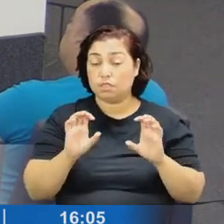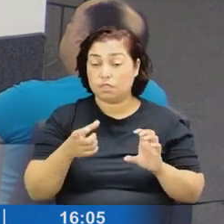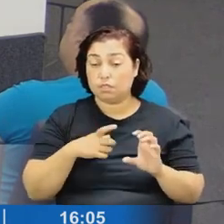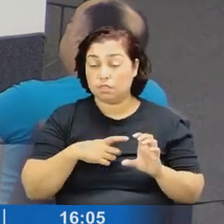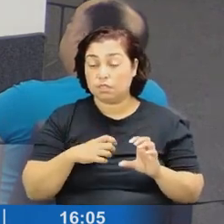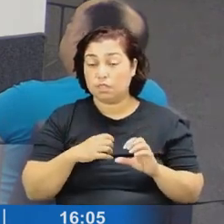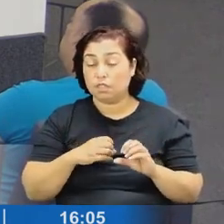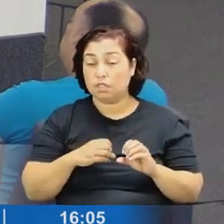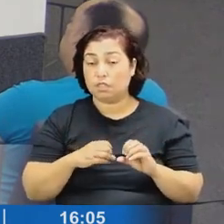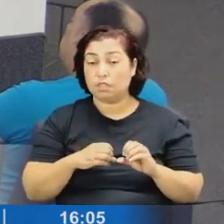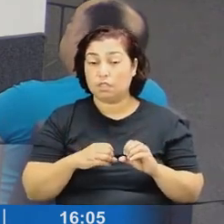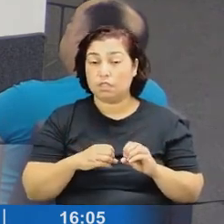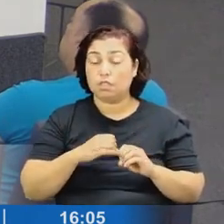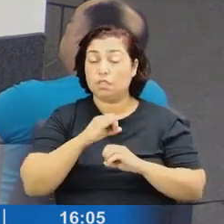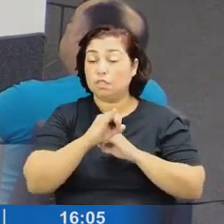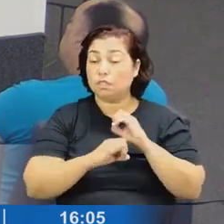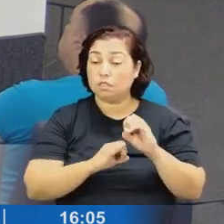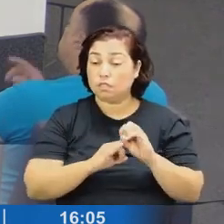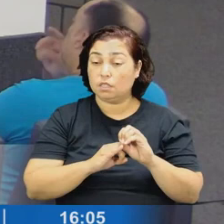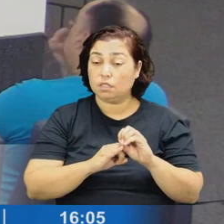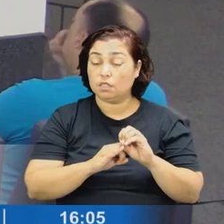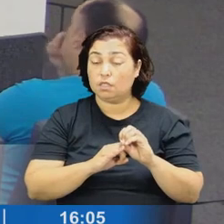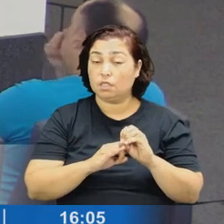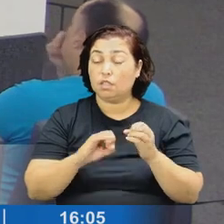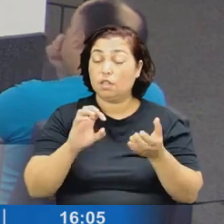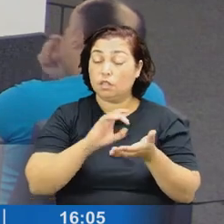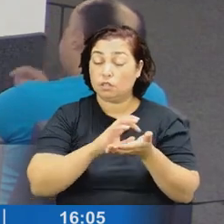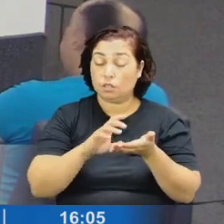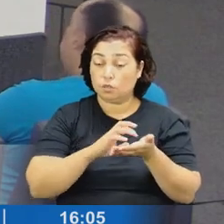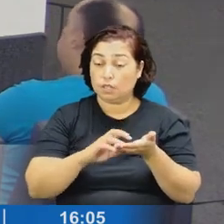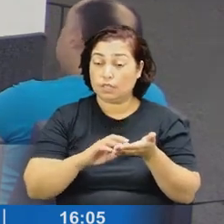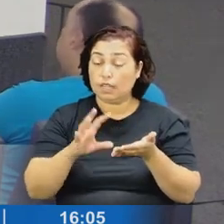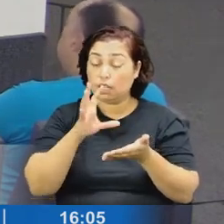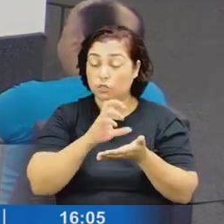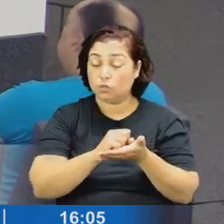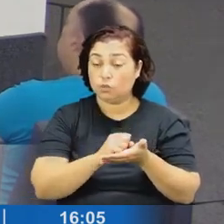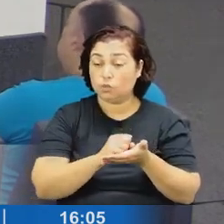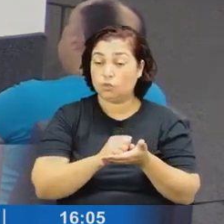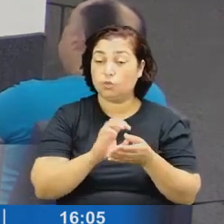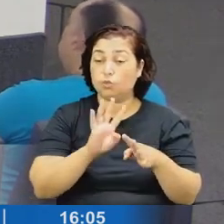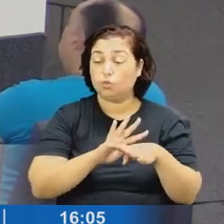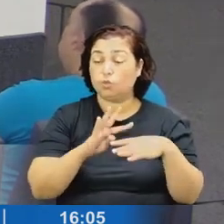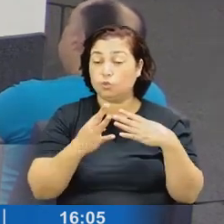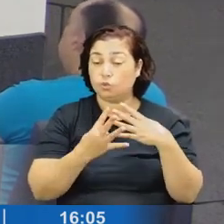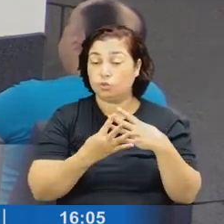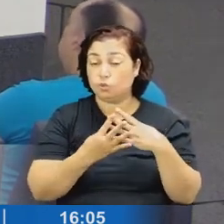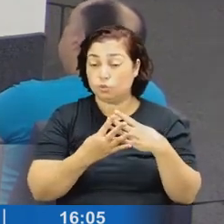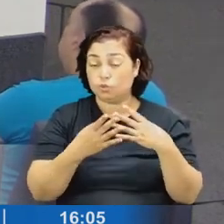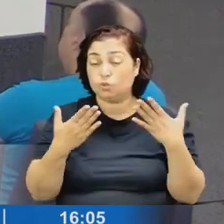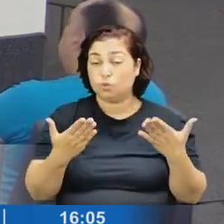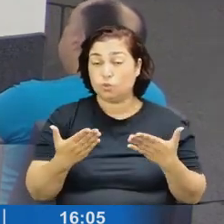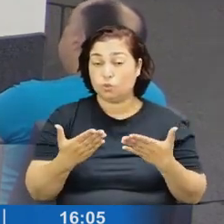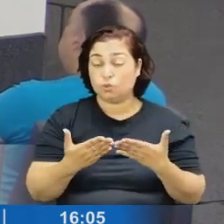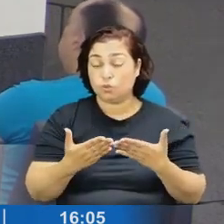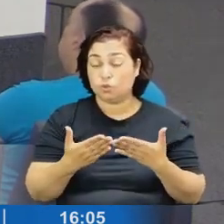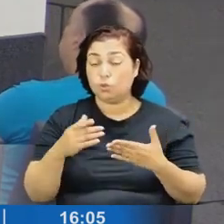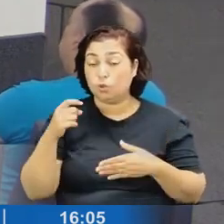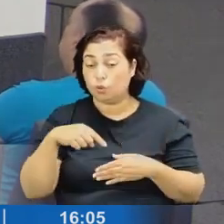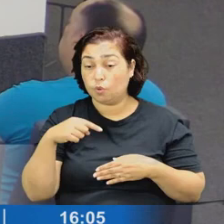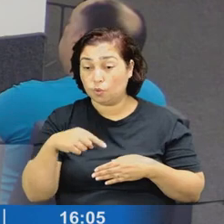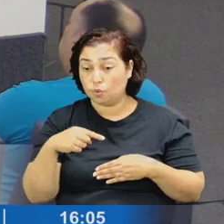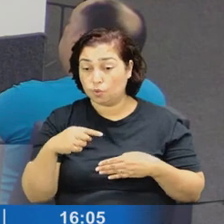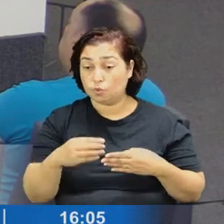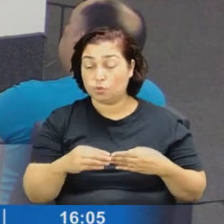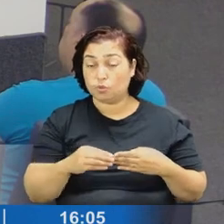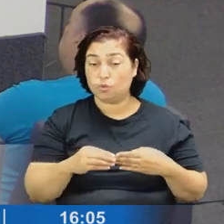tem internet segmento Big Data o que que é Big Data cadastro né cadastrar pessoas as redes sociais é concorrência então assim hoje